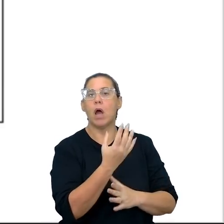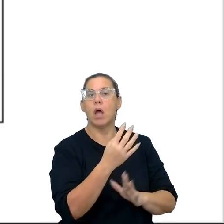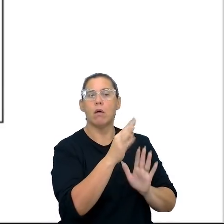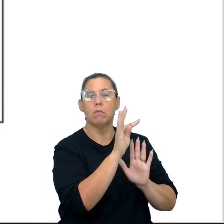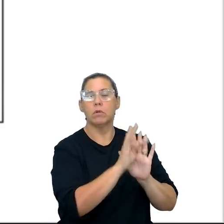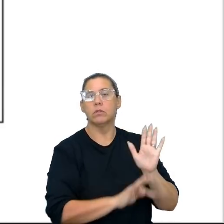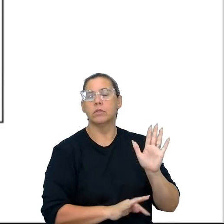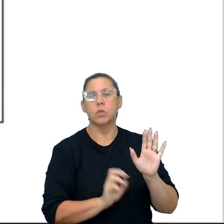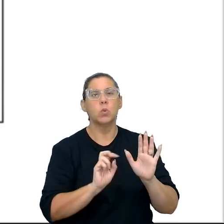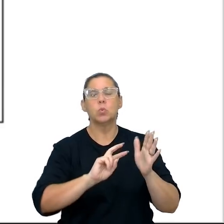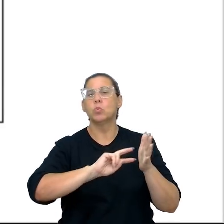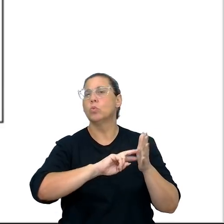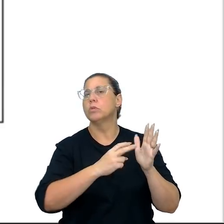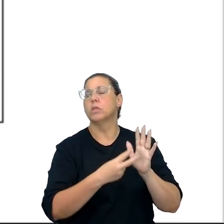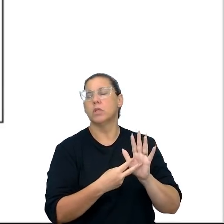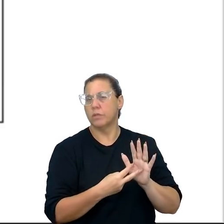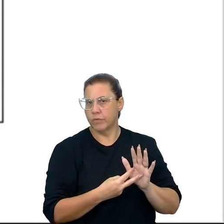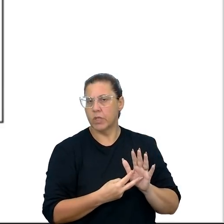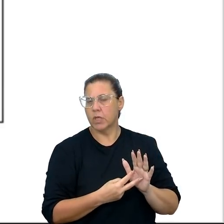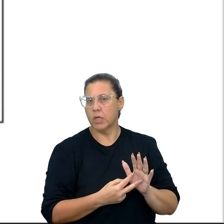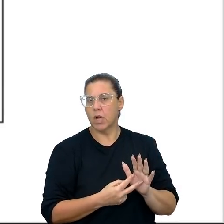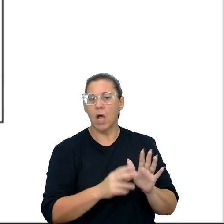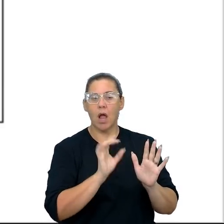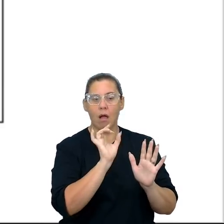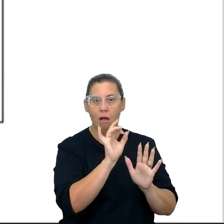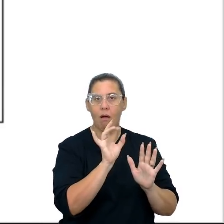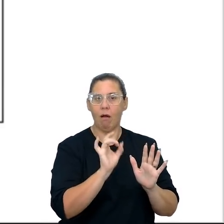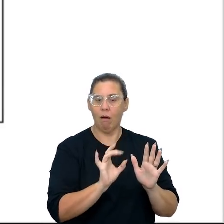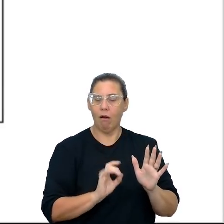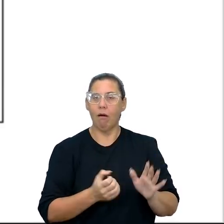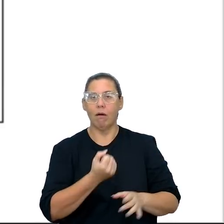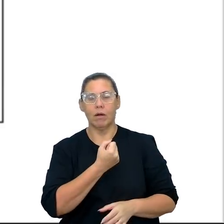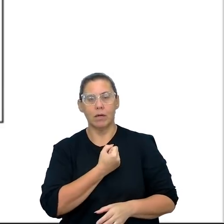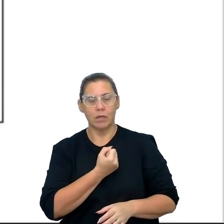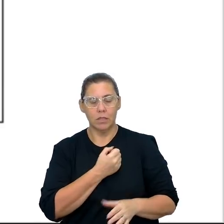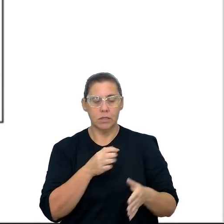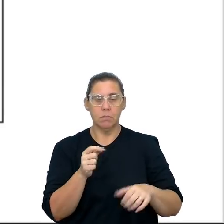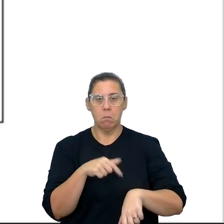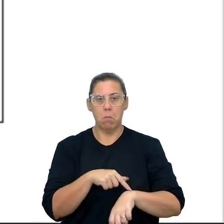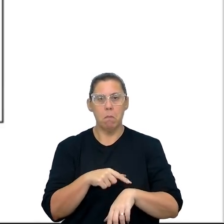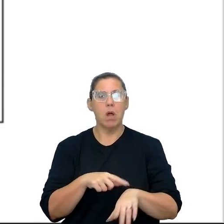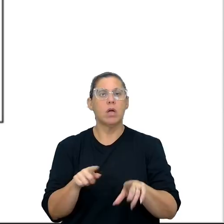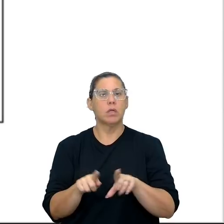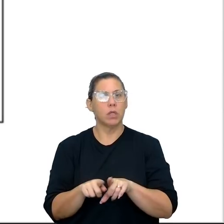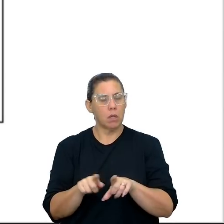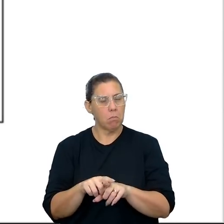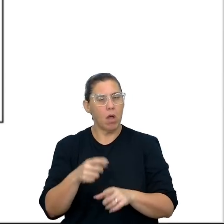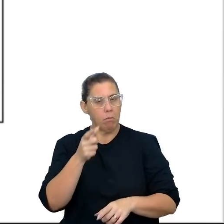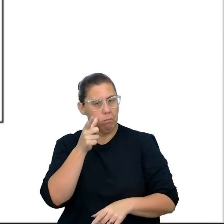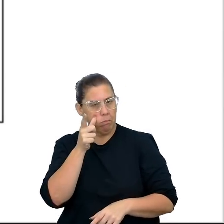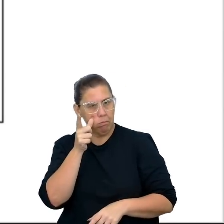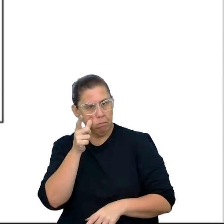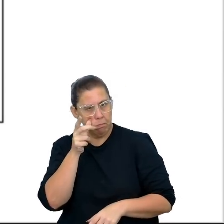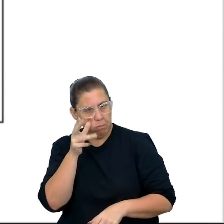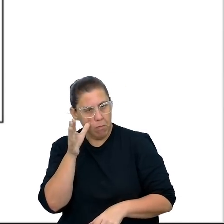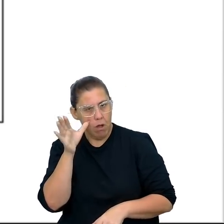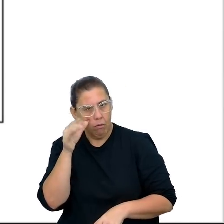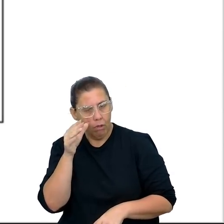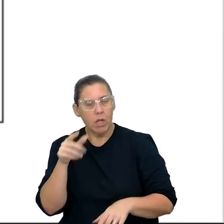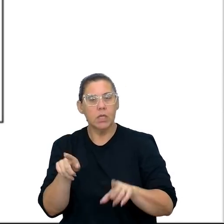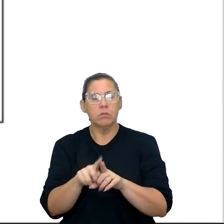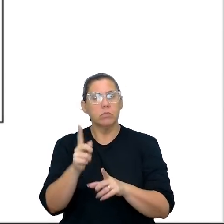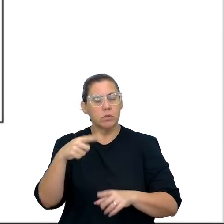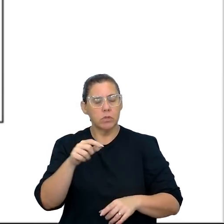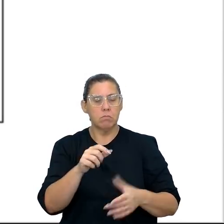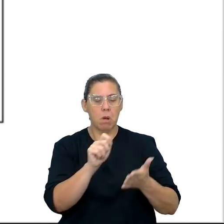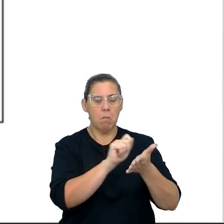os seus significados. Então, o que significa cada número? Então, nesse momento também seria interessante vocês pedirem para